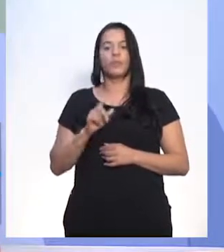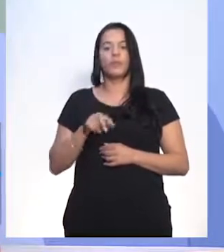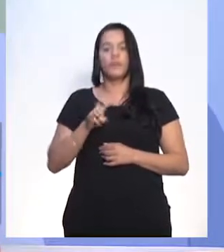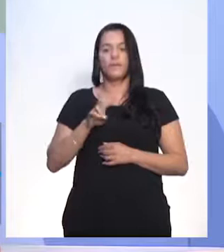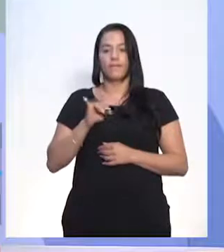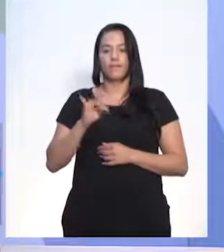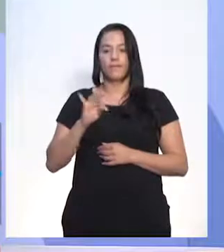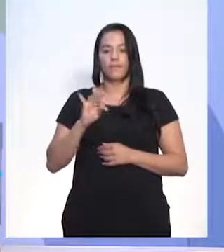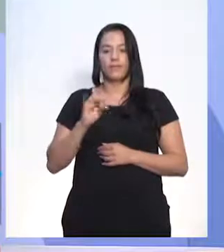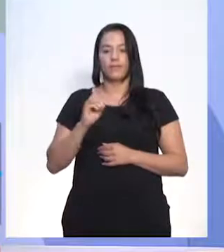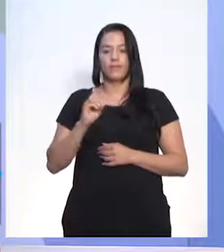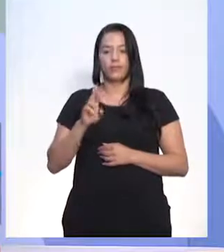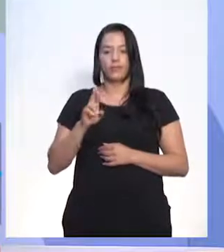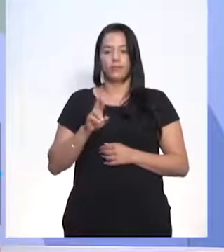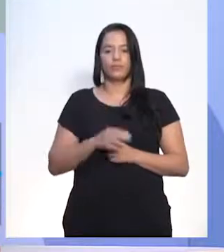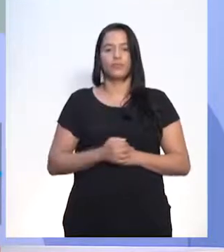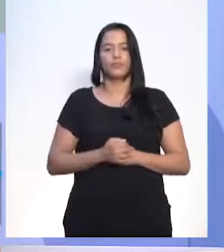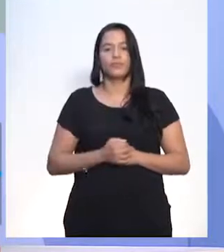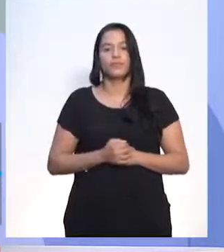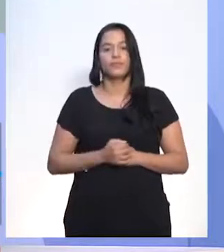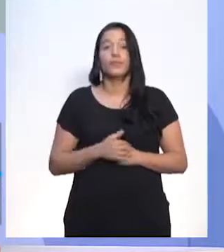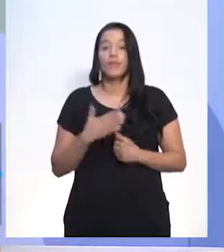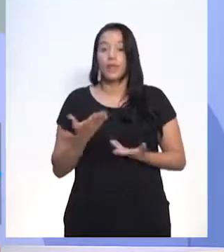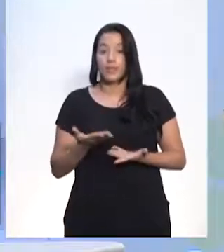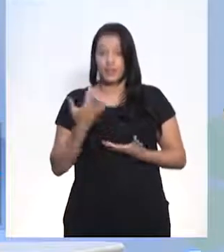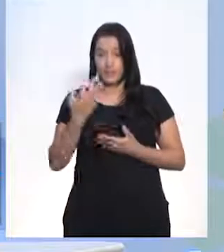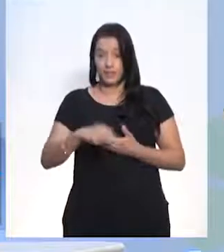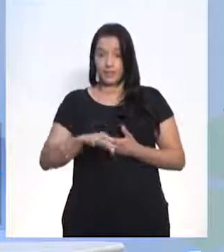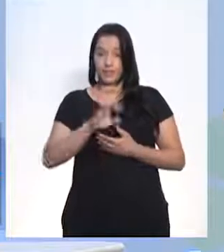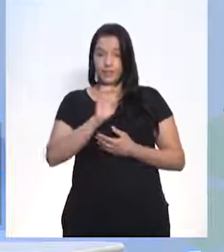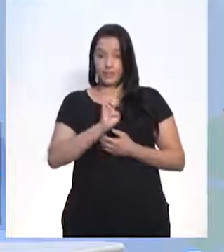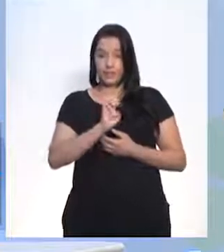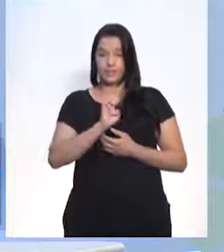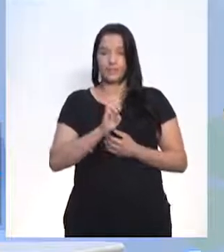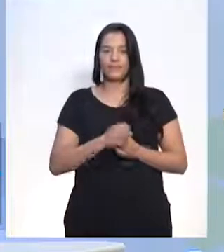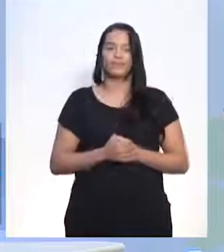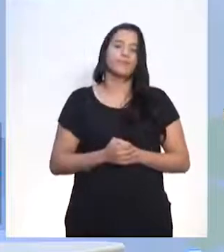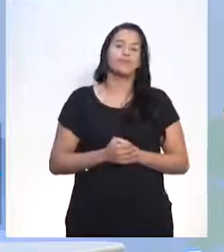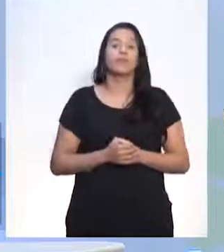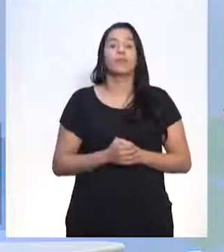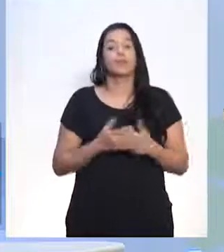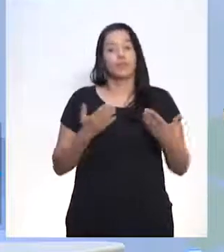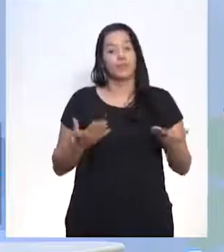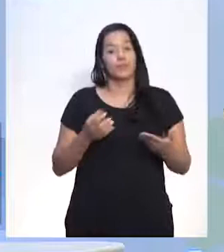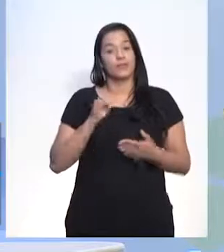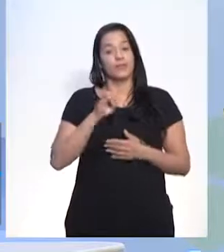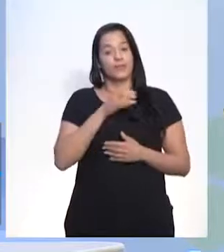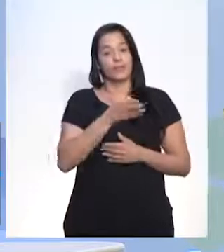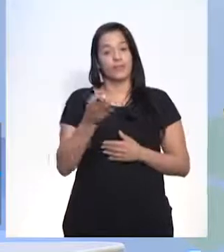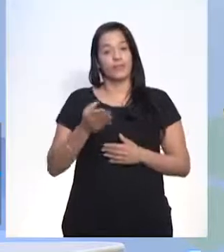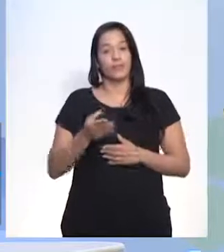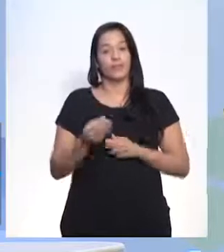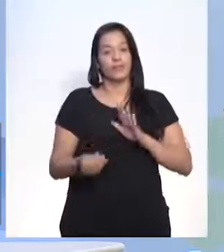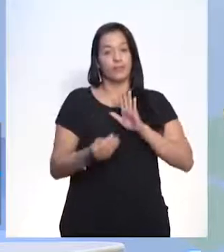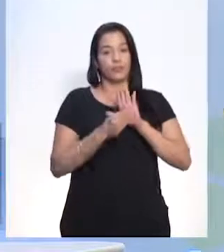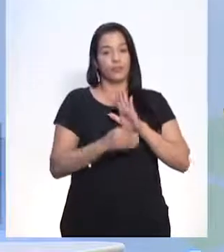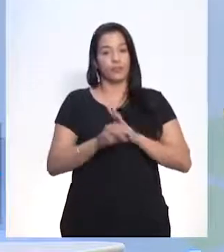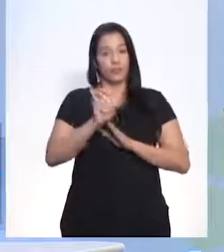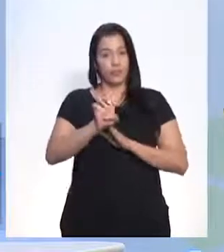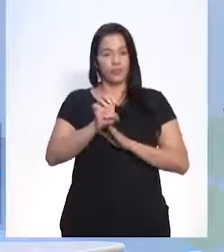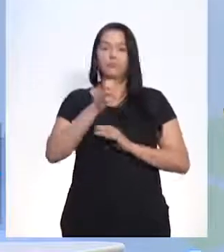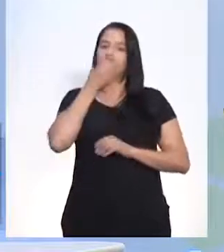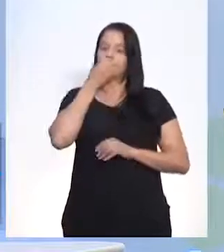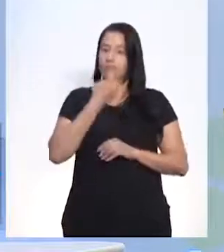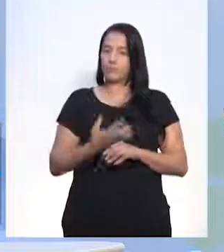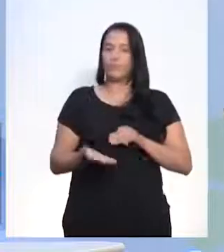aluno do professor Nelson. E aí, professora Inês, é a alternativa E? Muito bem, se você marcou aí, você acertou. Parabéns. Mas